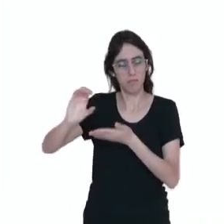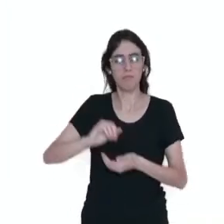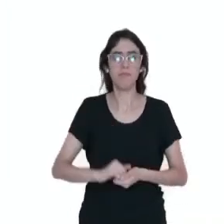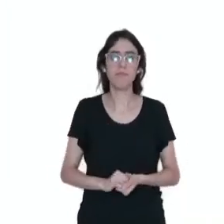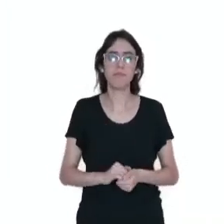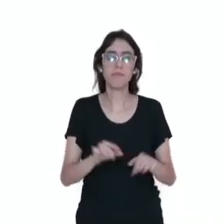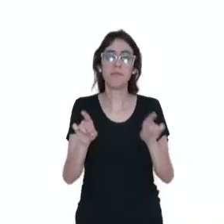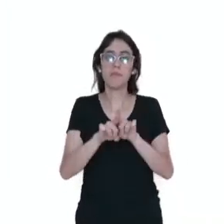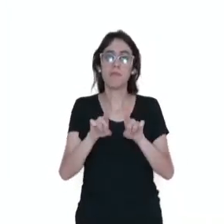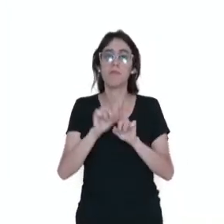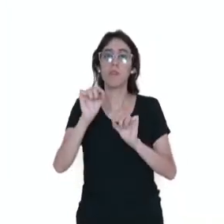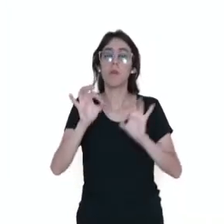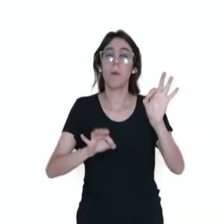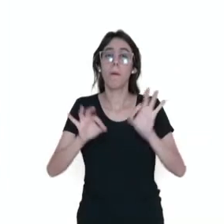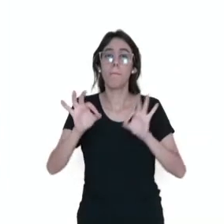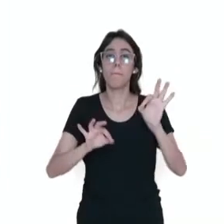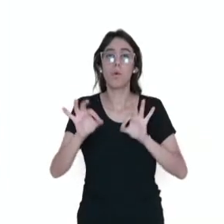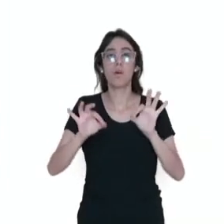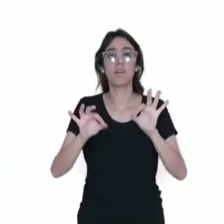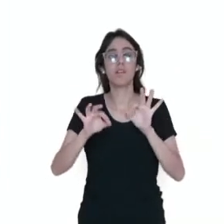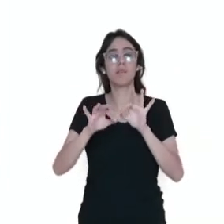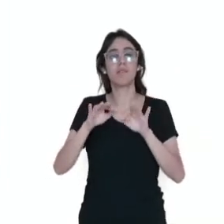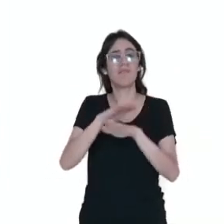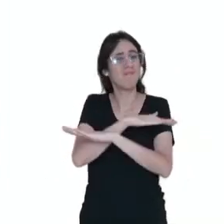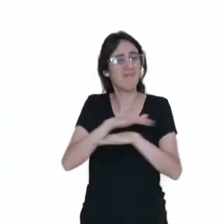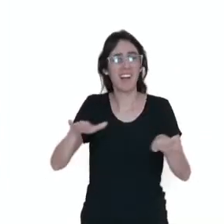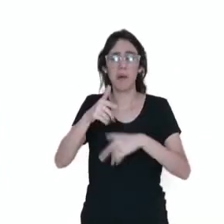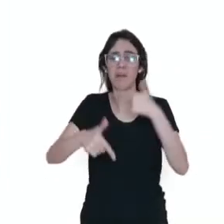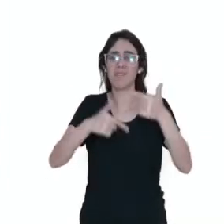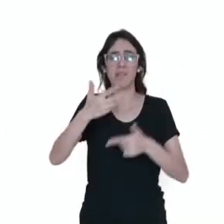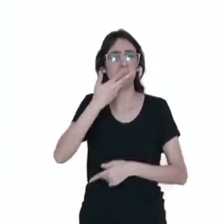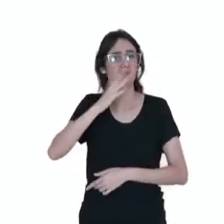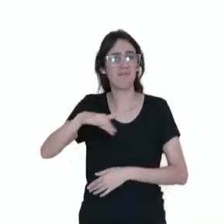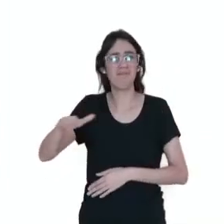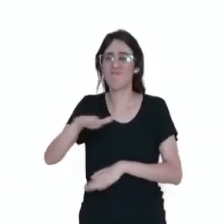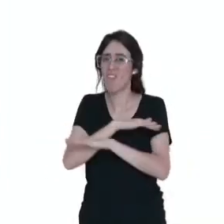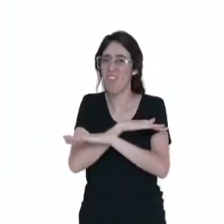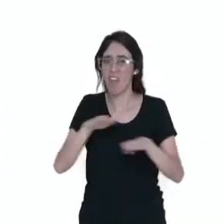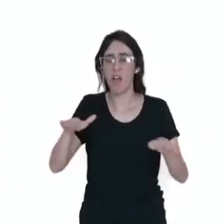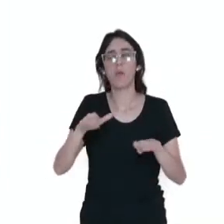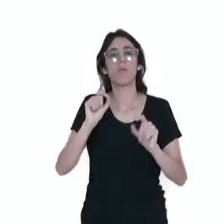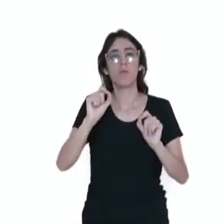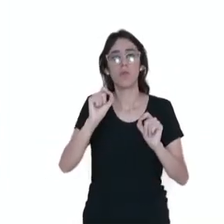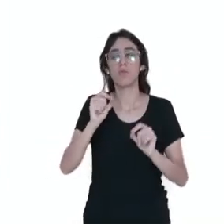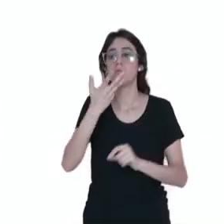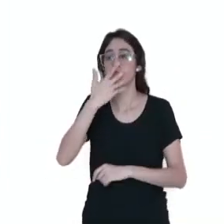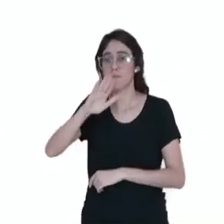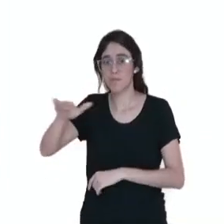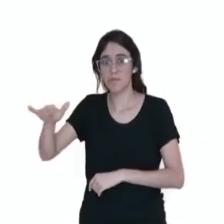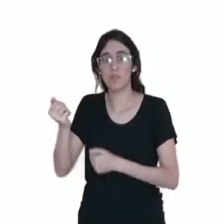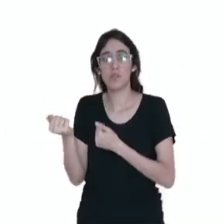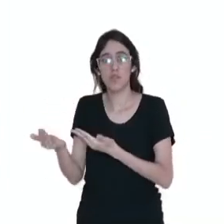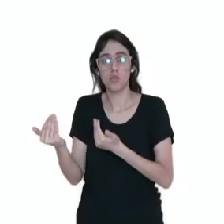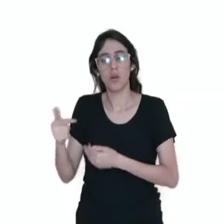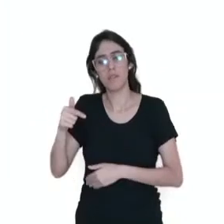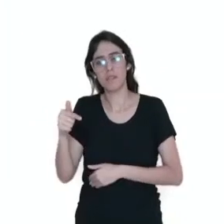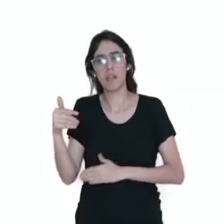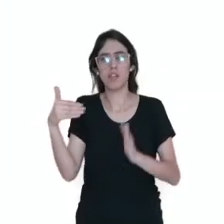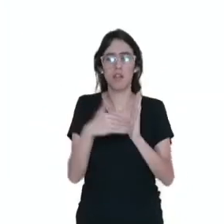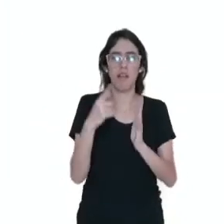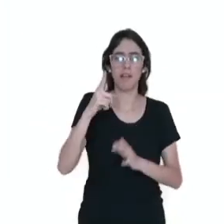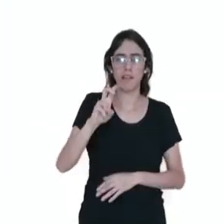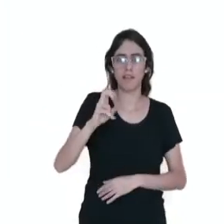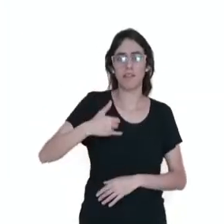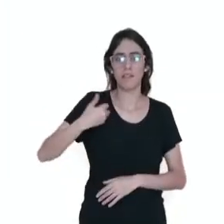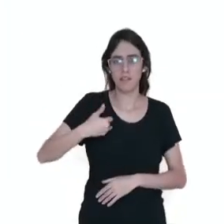o Programa de Erradicação do Trabalho Infantil, uma ajuda financeira para que as famílias tirassem jovens de 7 a 15